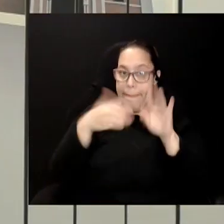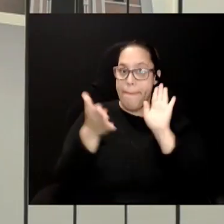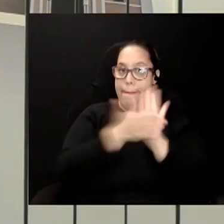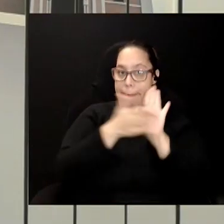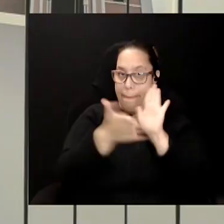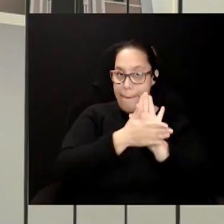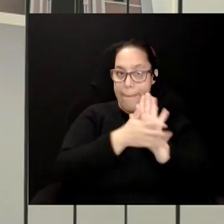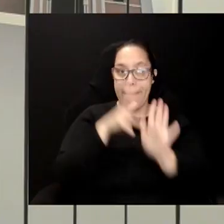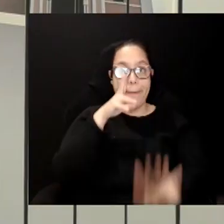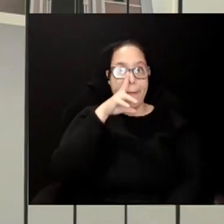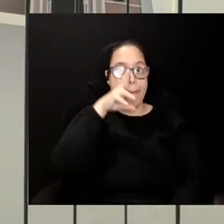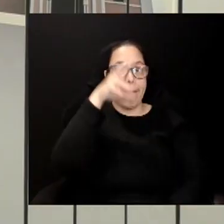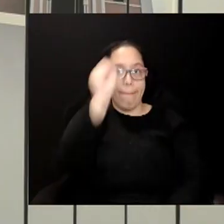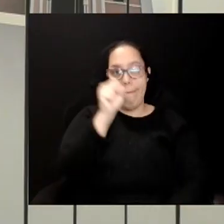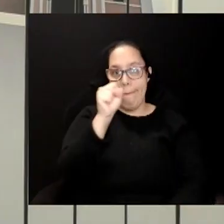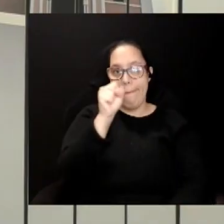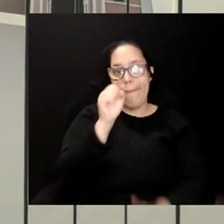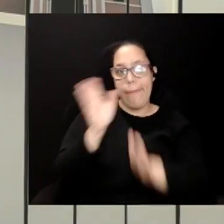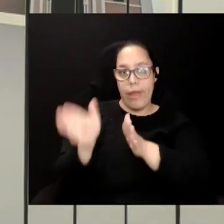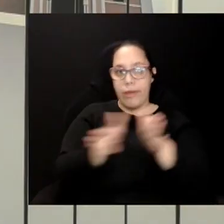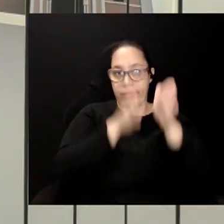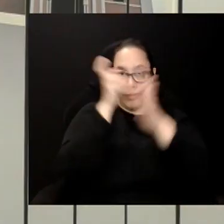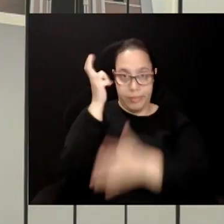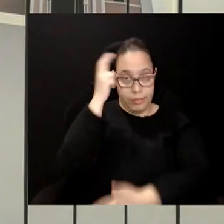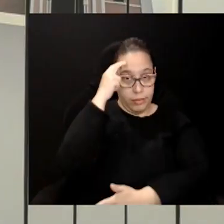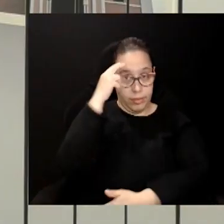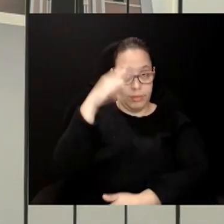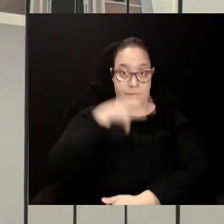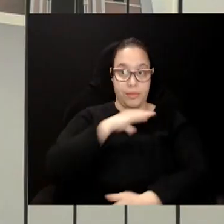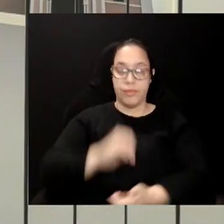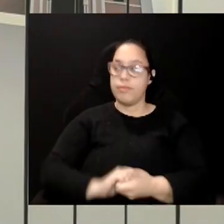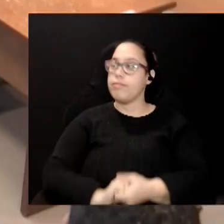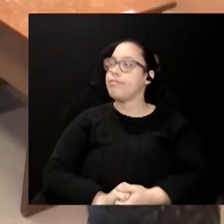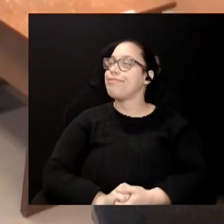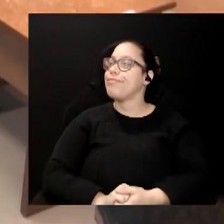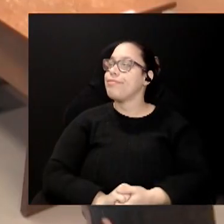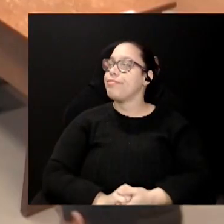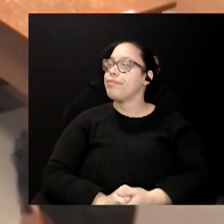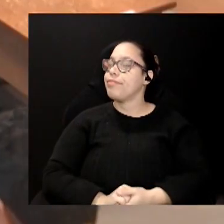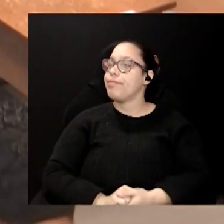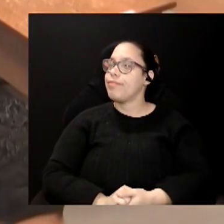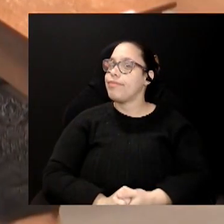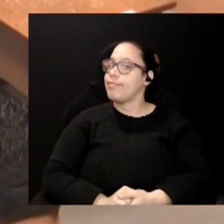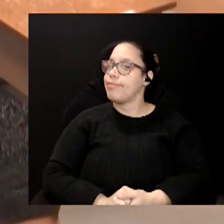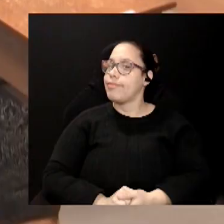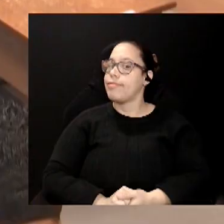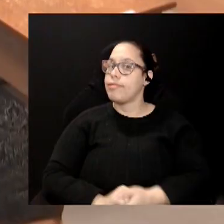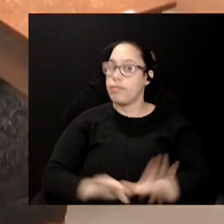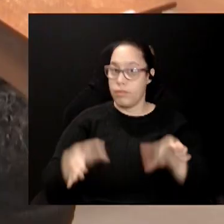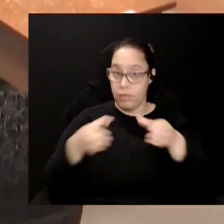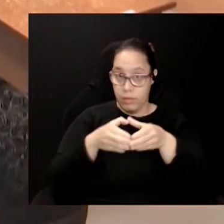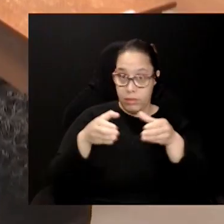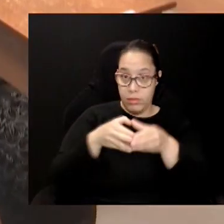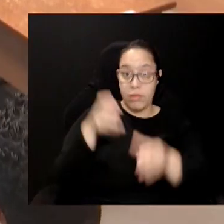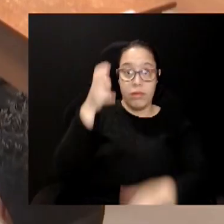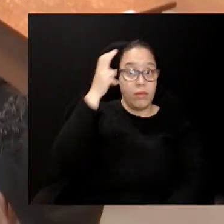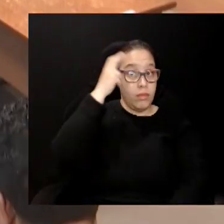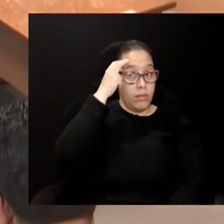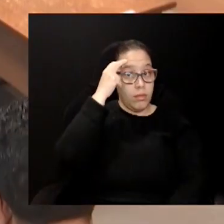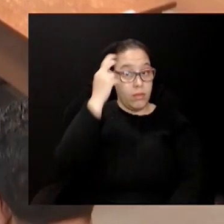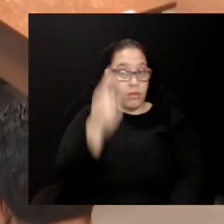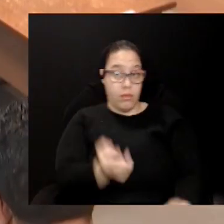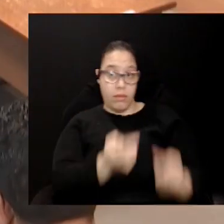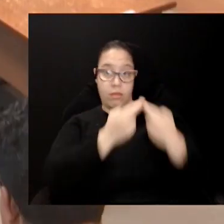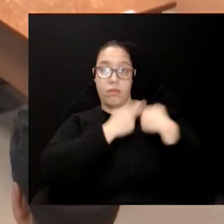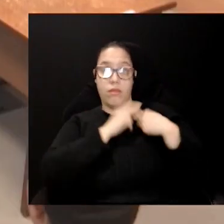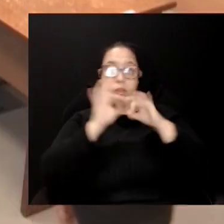a produção cultural no município. A Comissão de Cultura é responsável por acompanhar